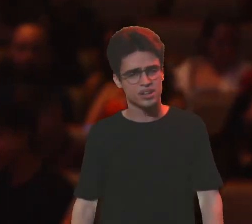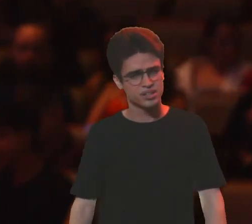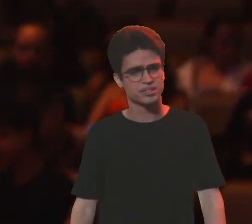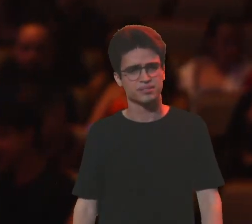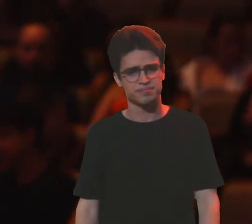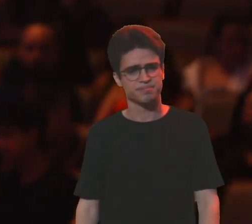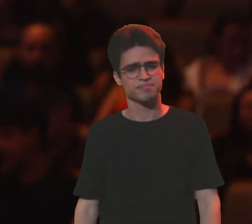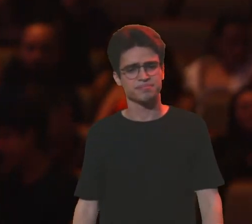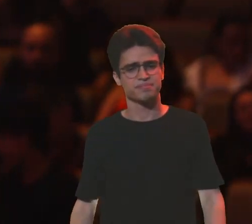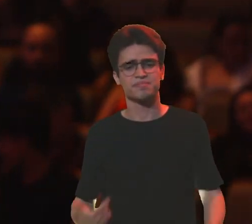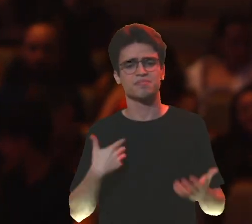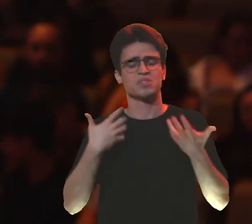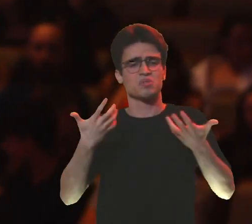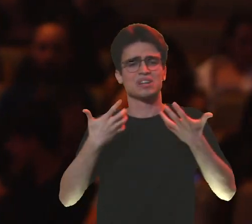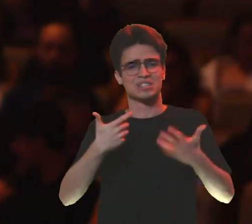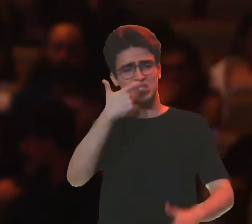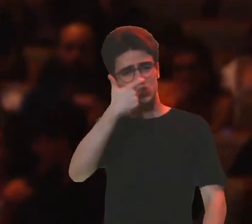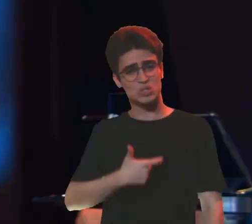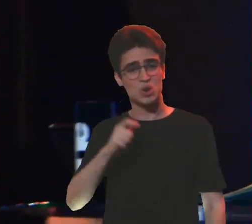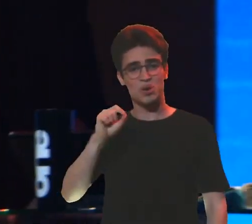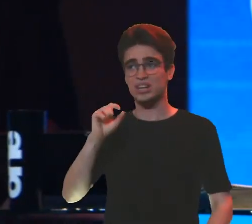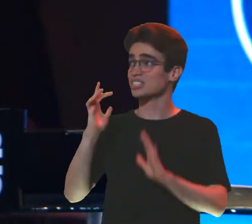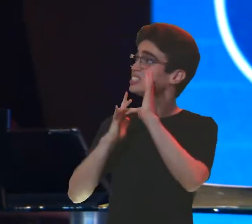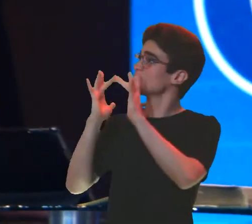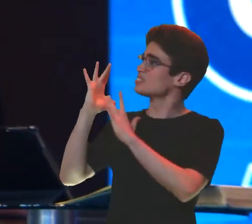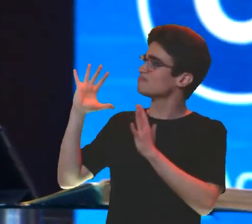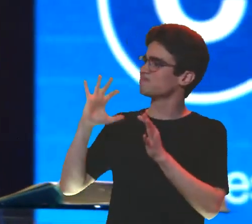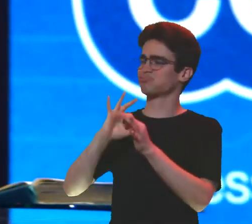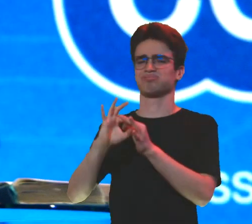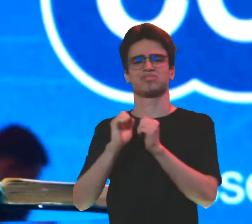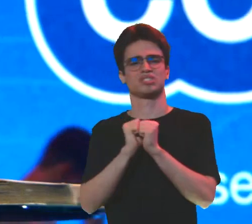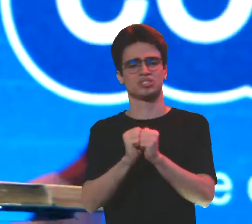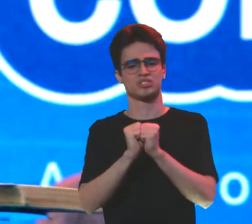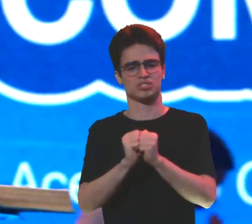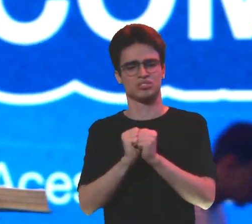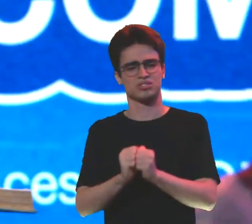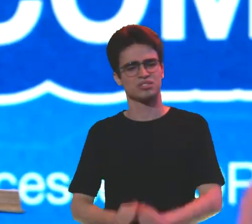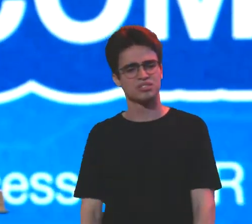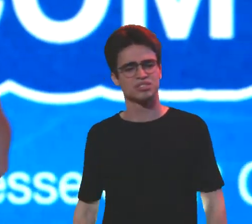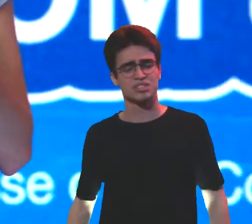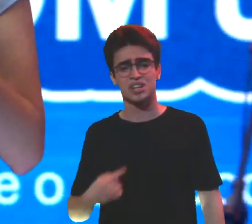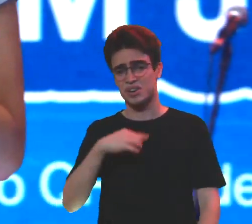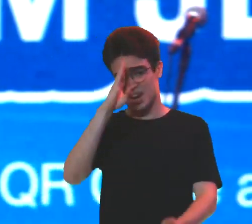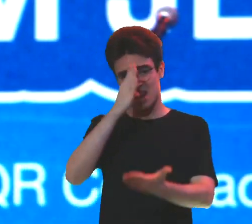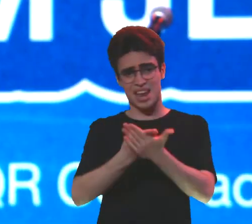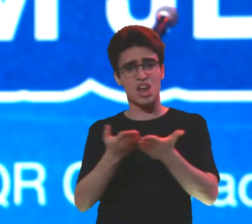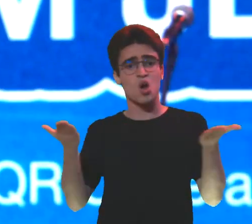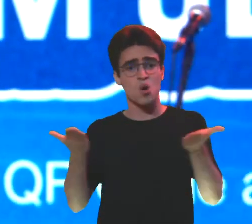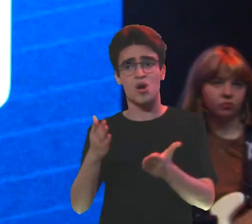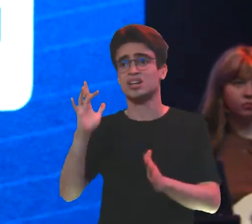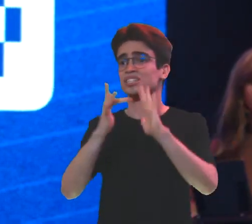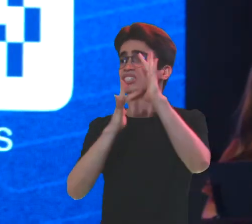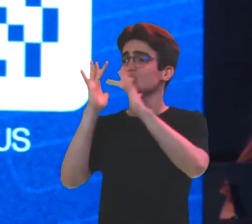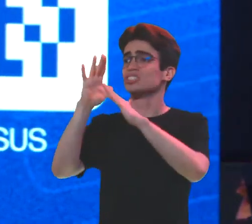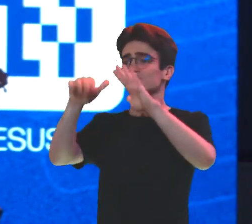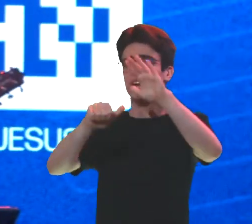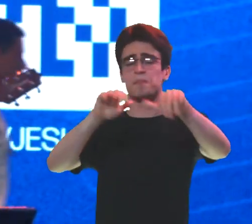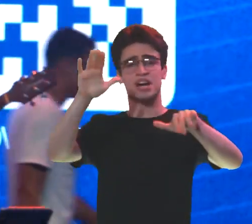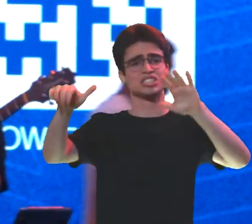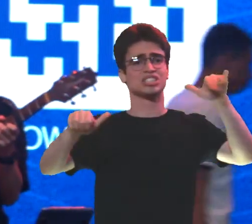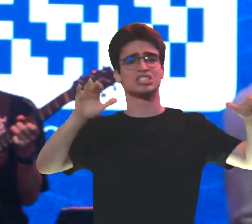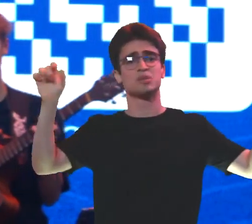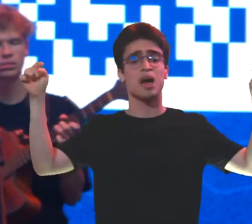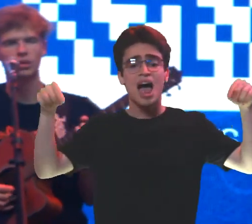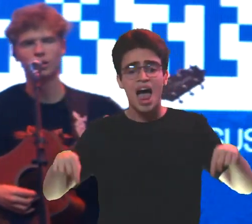Eu quero poder ser a pessoa com quem Jesus pode contar. E eu acredito que hoje Jesus quer levantar pessoas